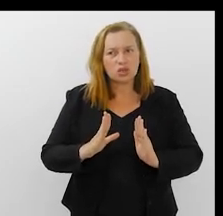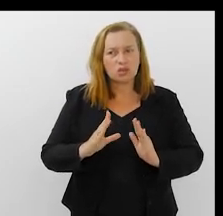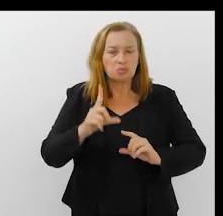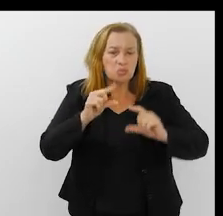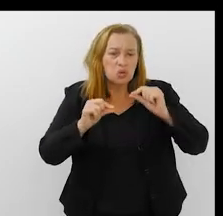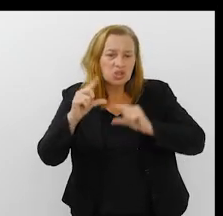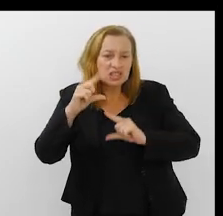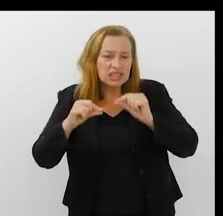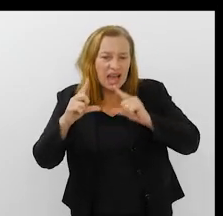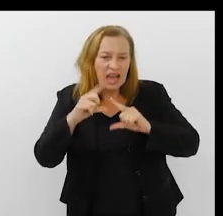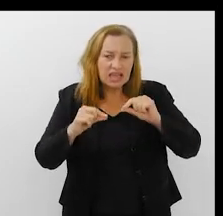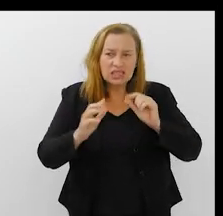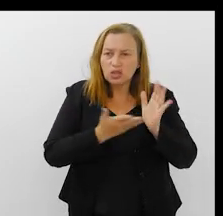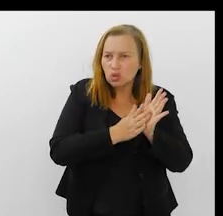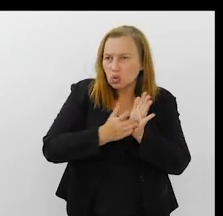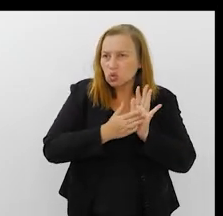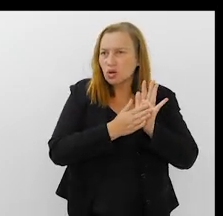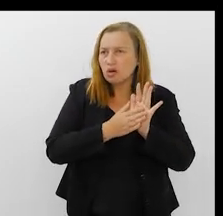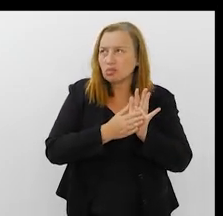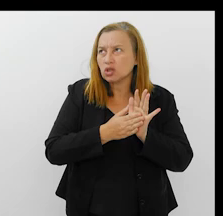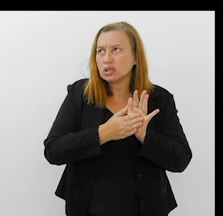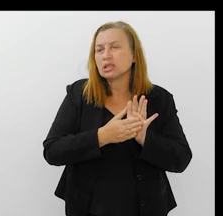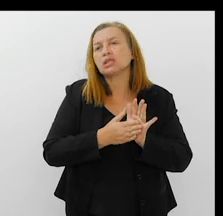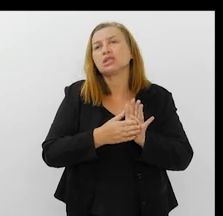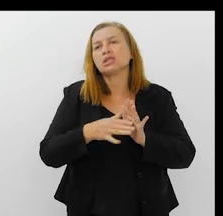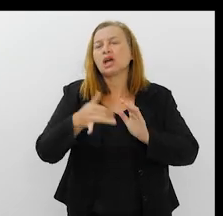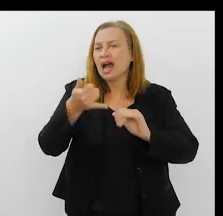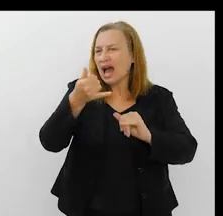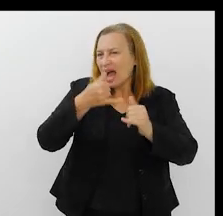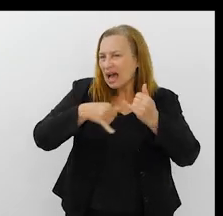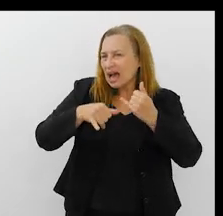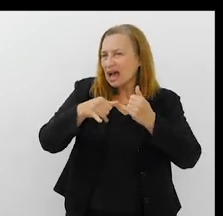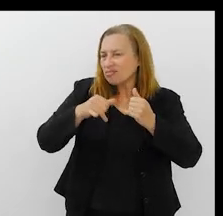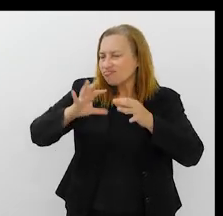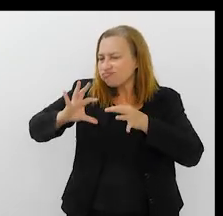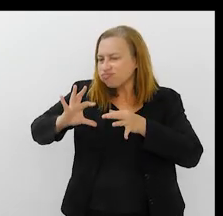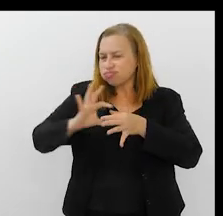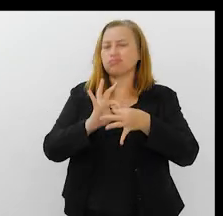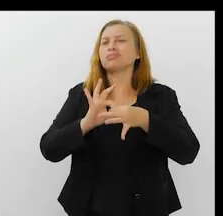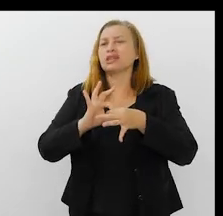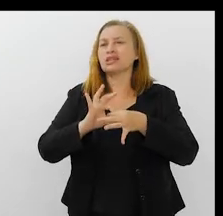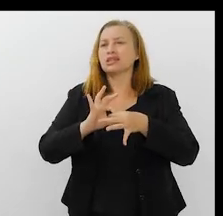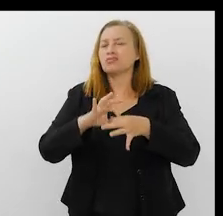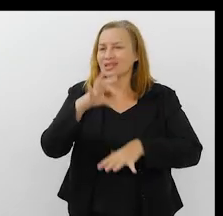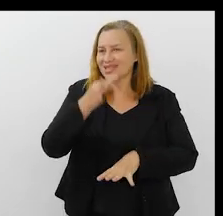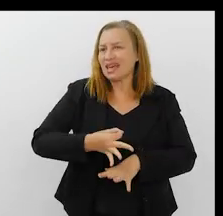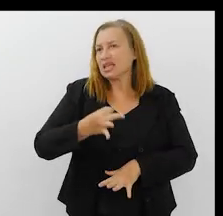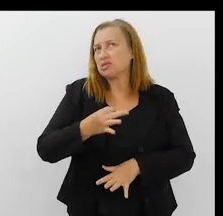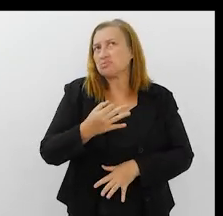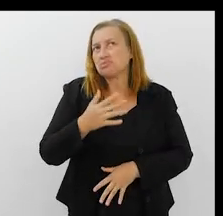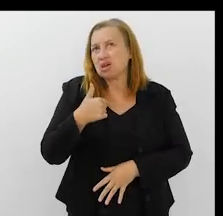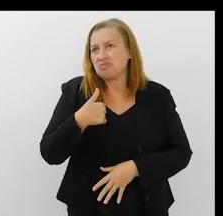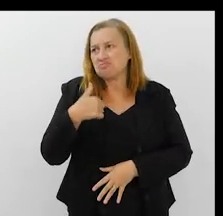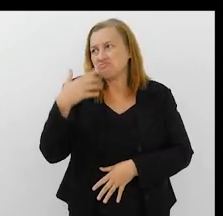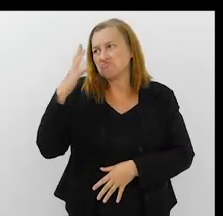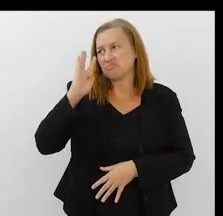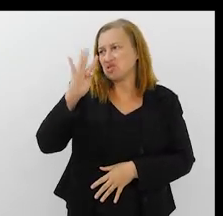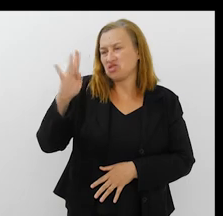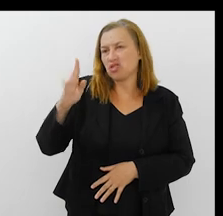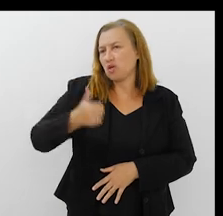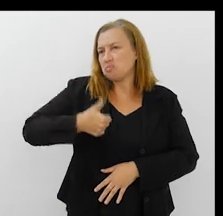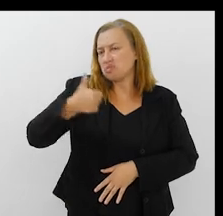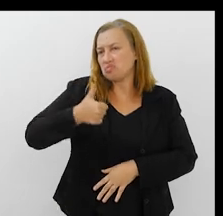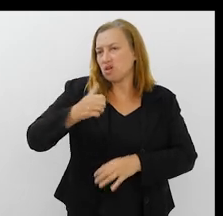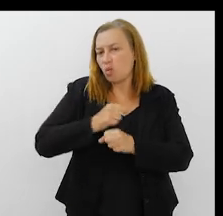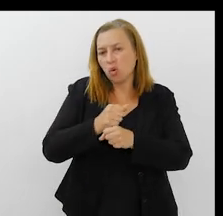fase assim, áurea, né? Assim, que deu a química, que deu certo, né? Assim, eu nunca imaginaria que no